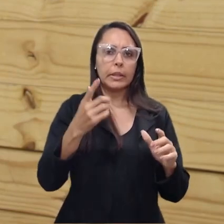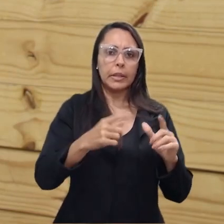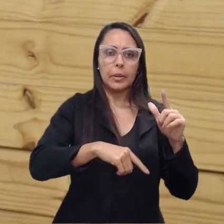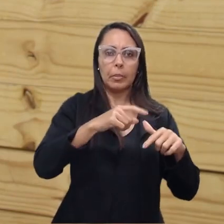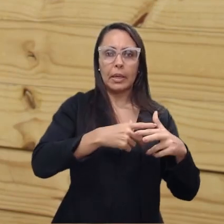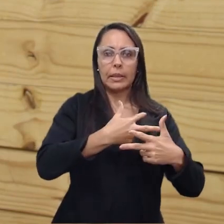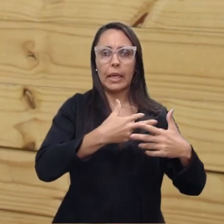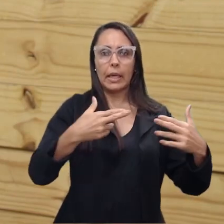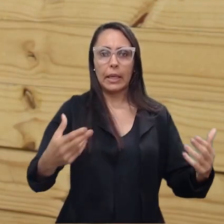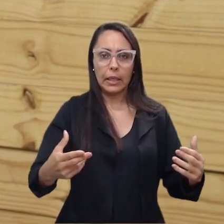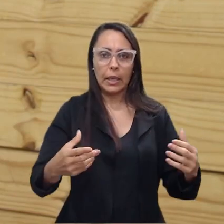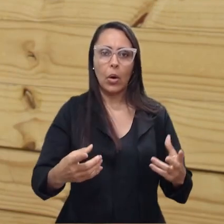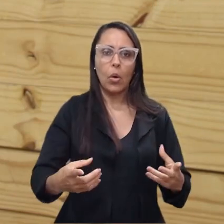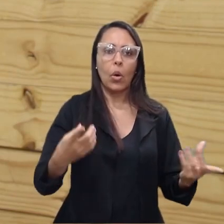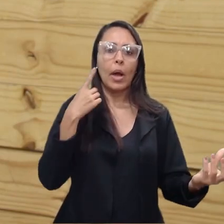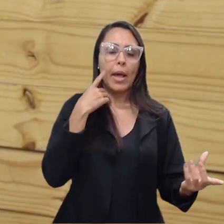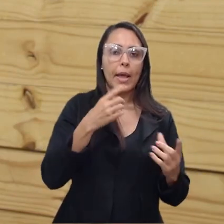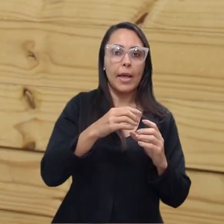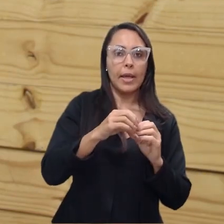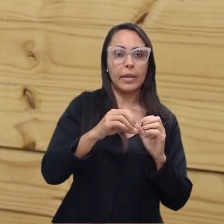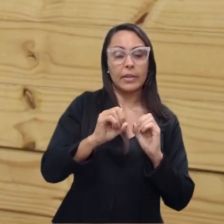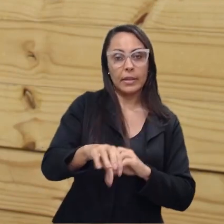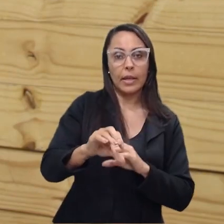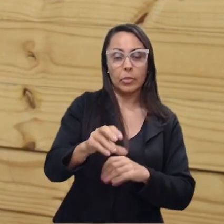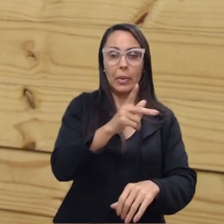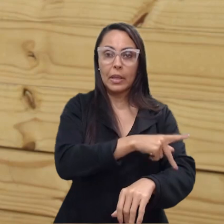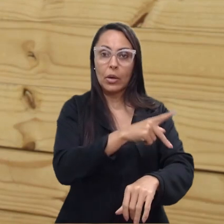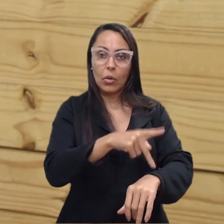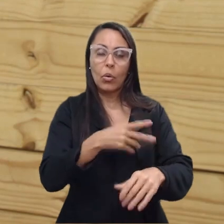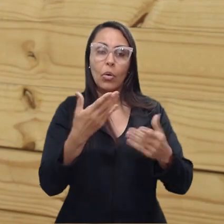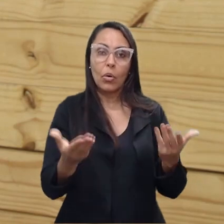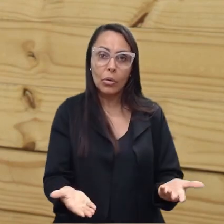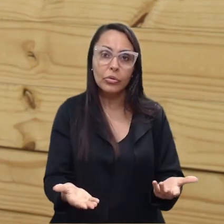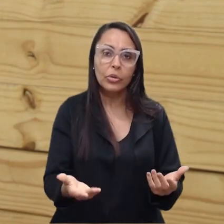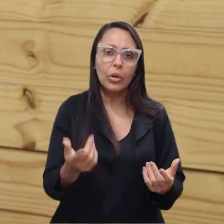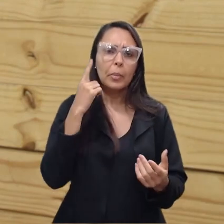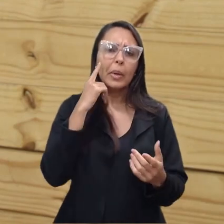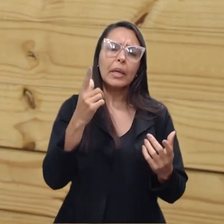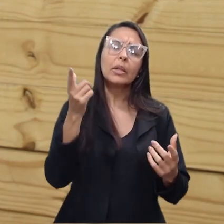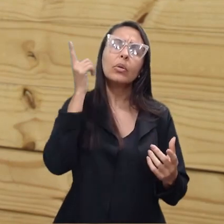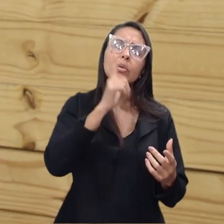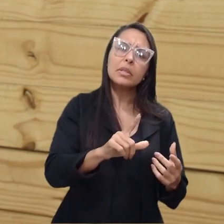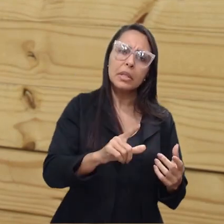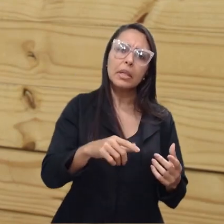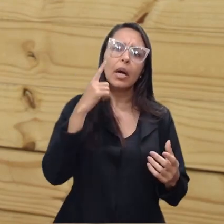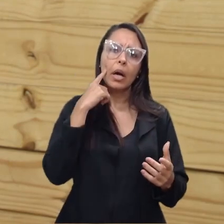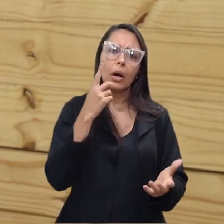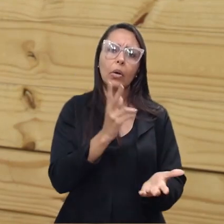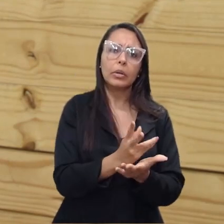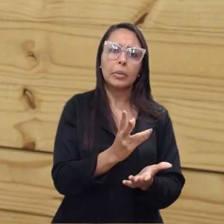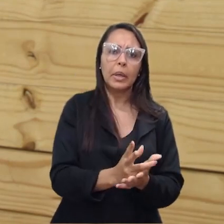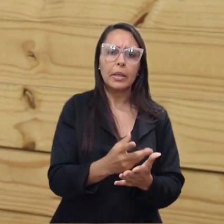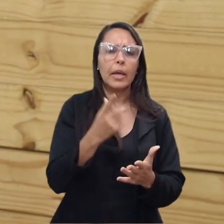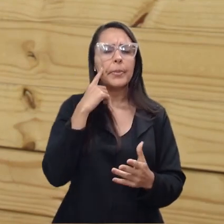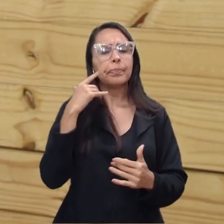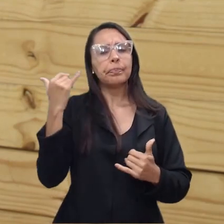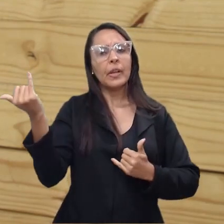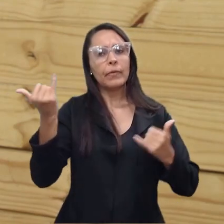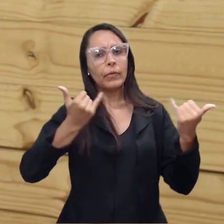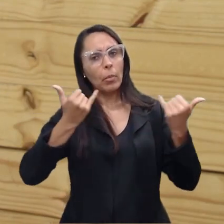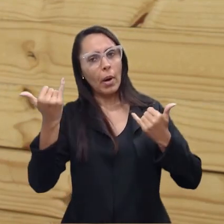material didático-pedagógico suficiente e adequado para que ele consiga ali se manter informado,